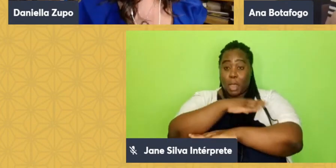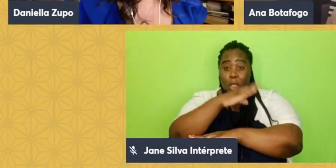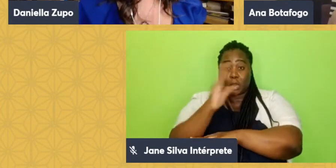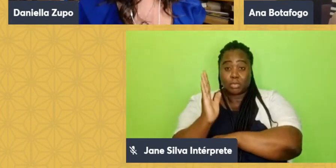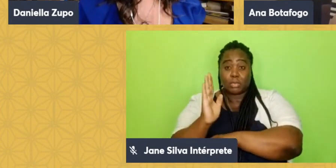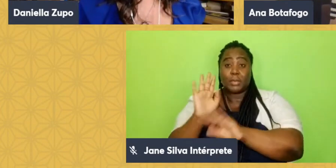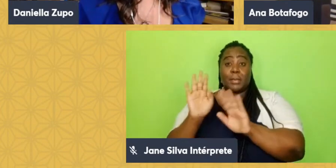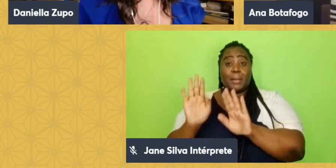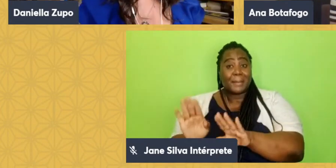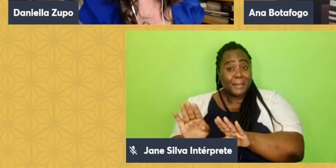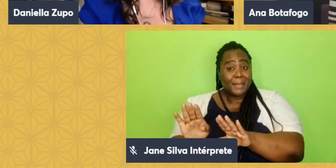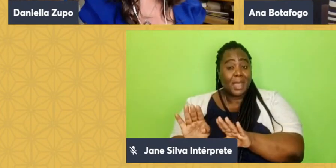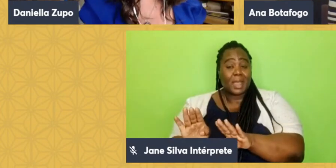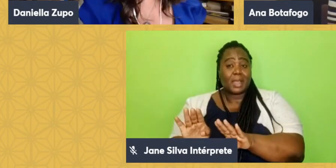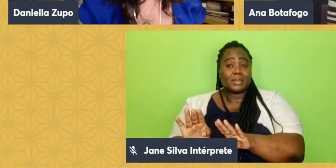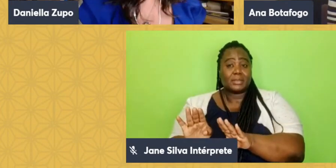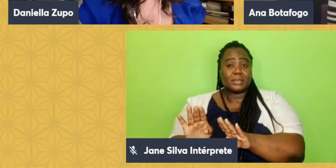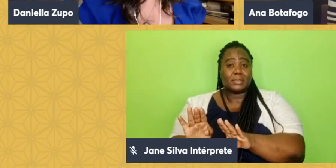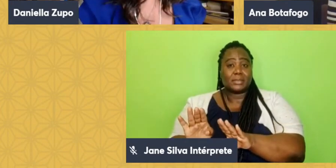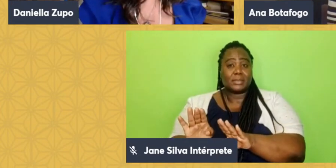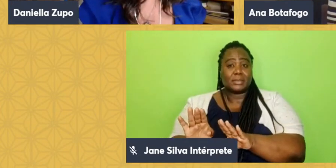mas a